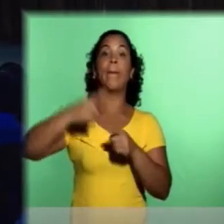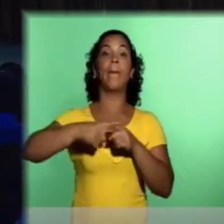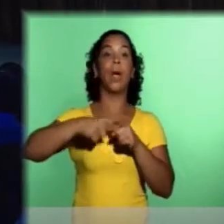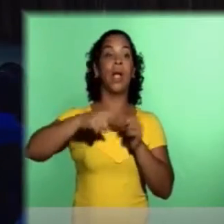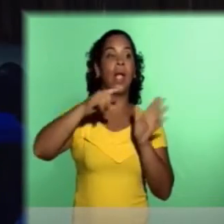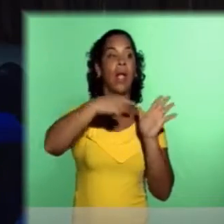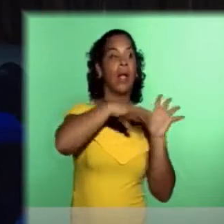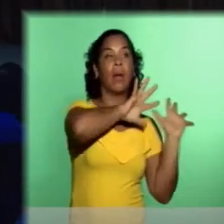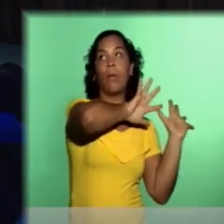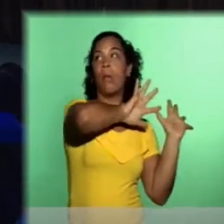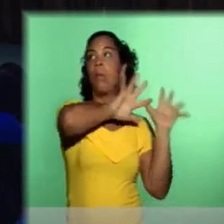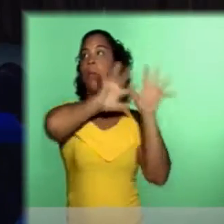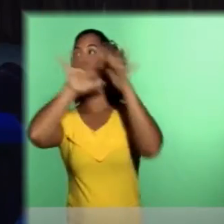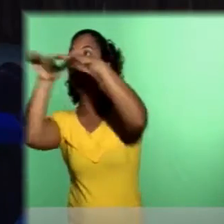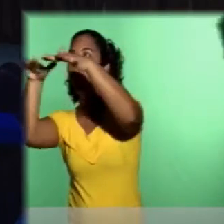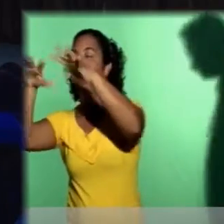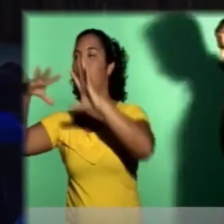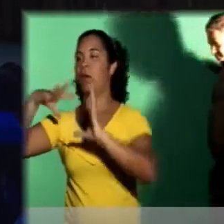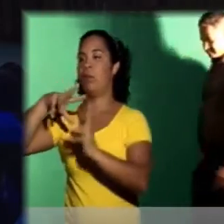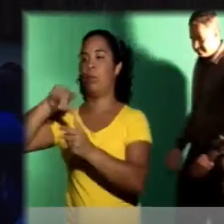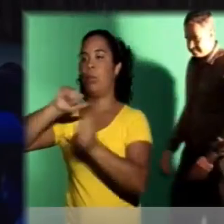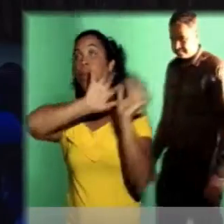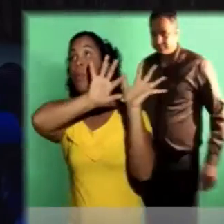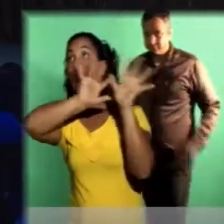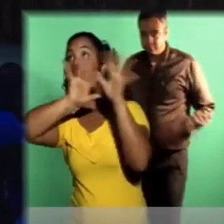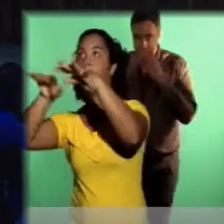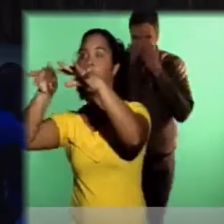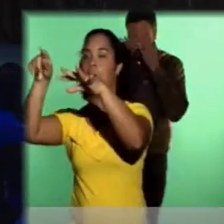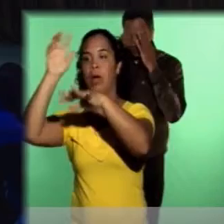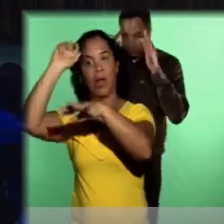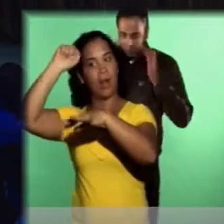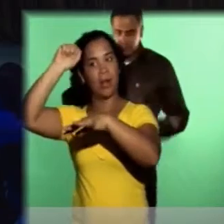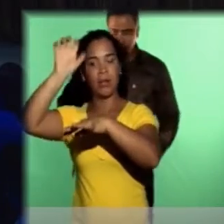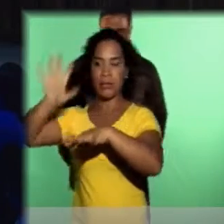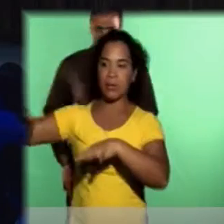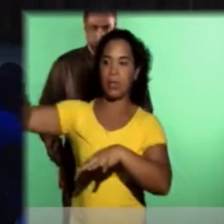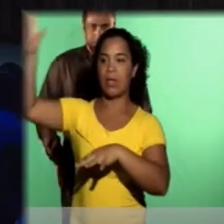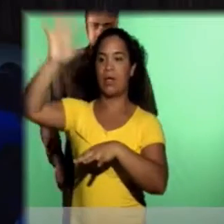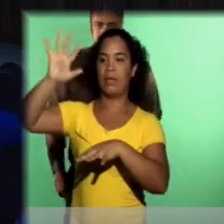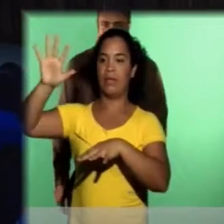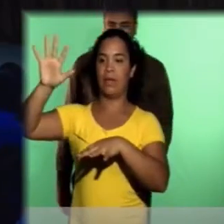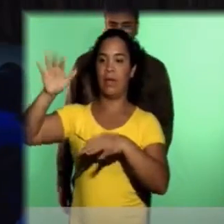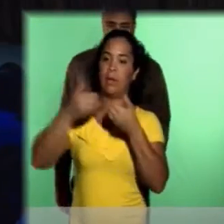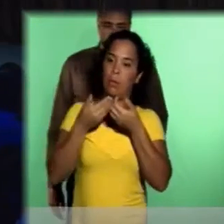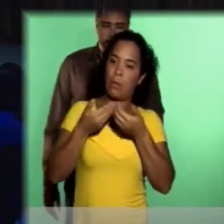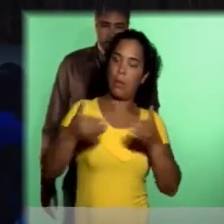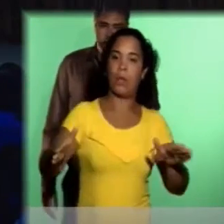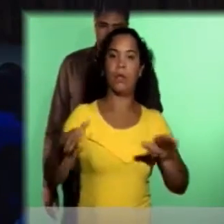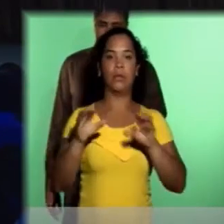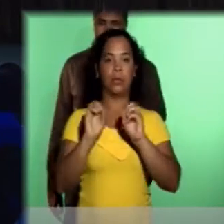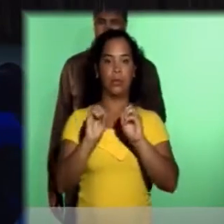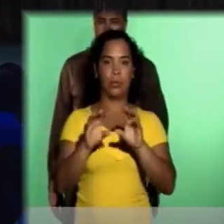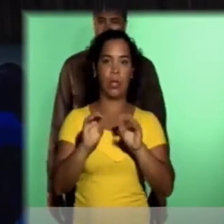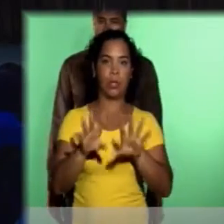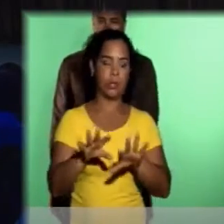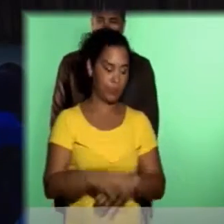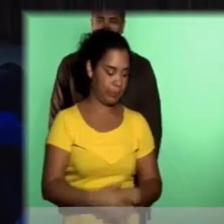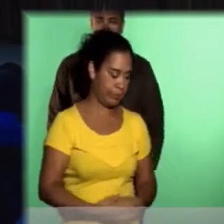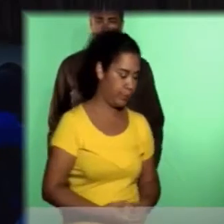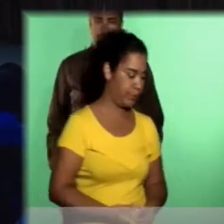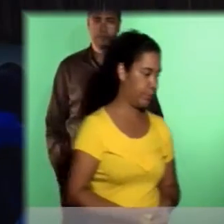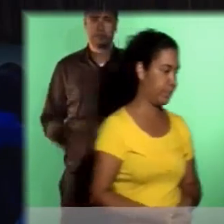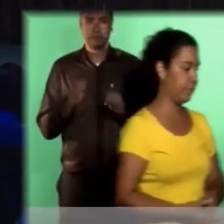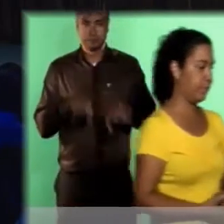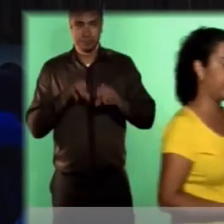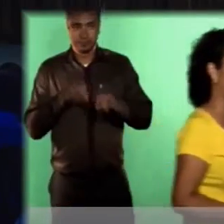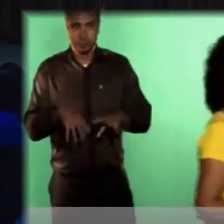da África em relação ao direito à educação. Então, as metas são expandir e melhorar a educação e os cuidados na primeira infância. Essa é